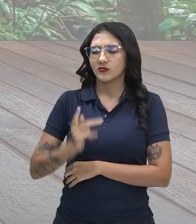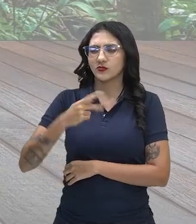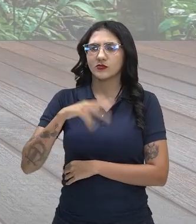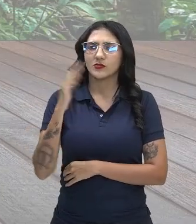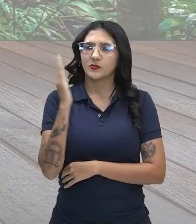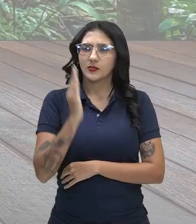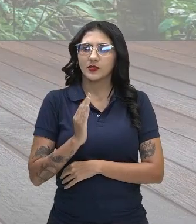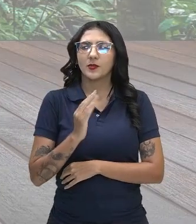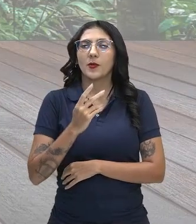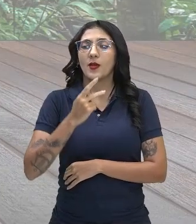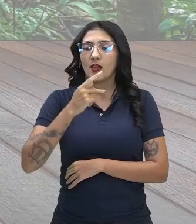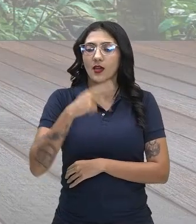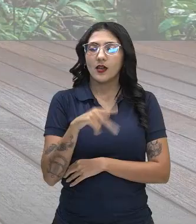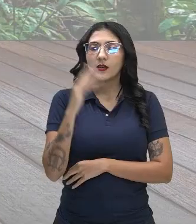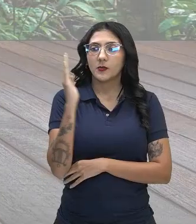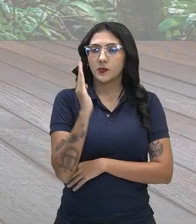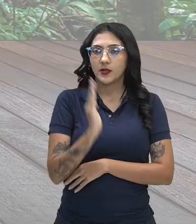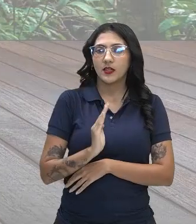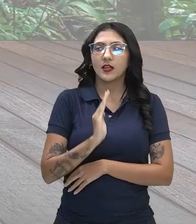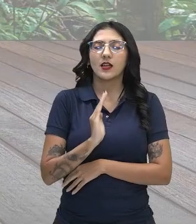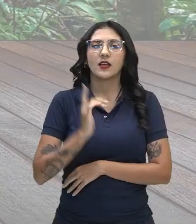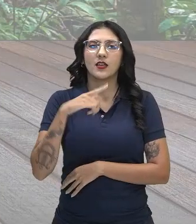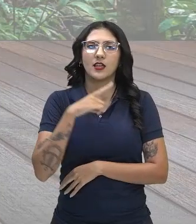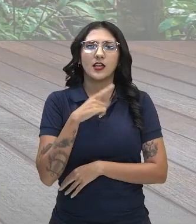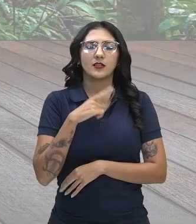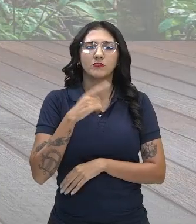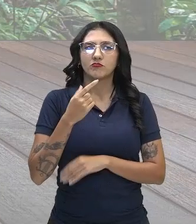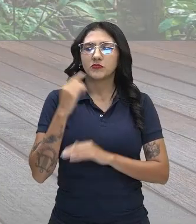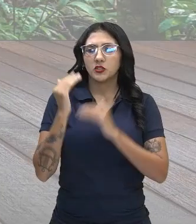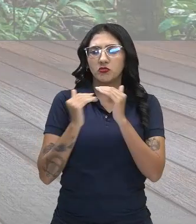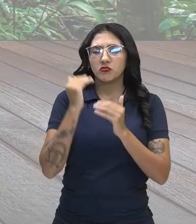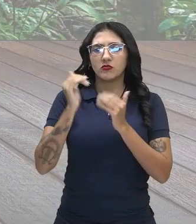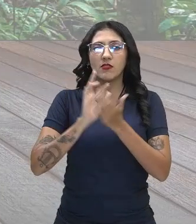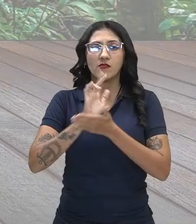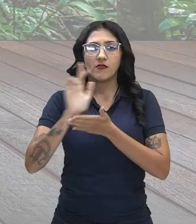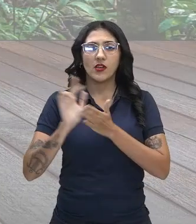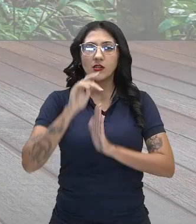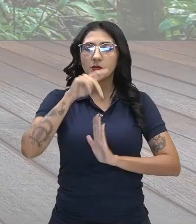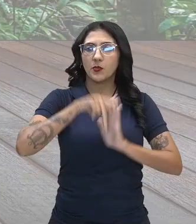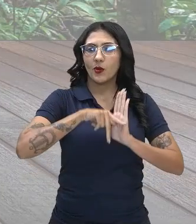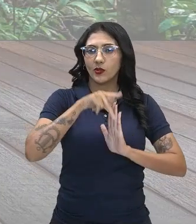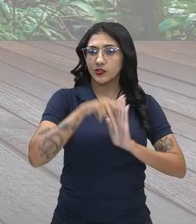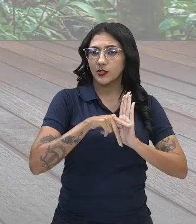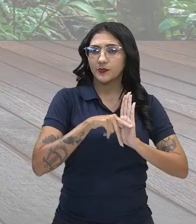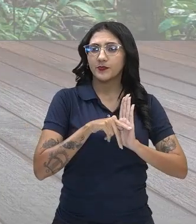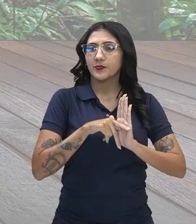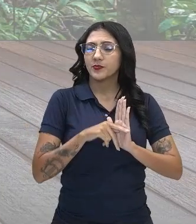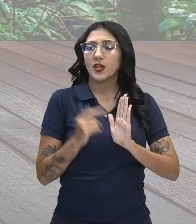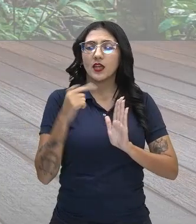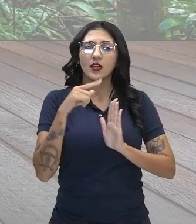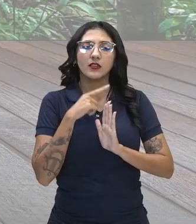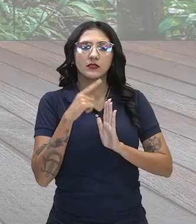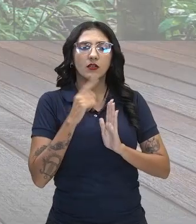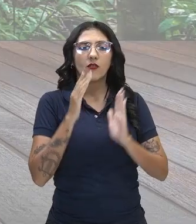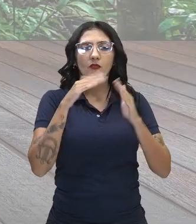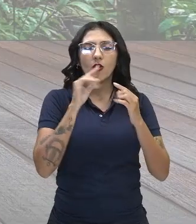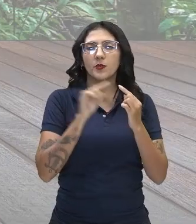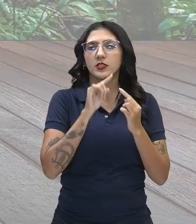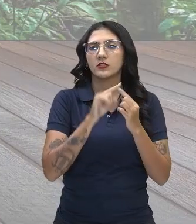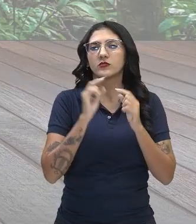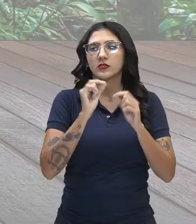ele acabou desenvolvendo diferentes projetos com o objetivo de tentar